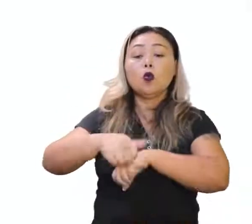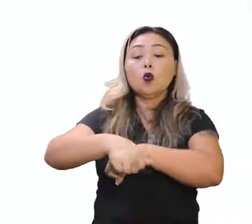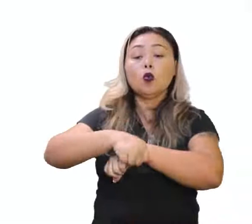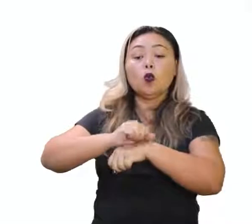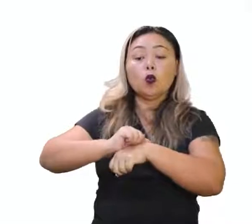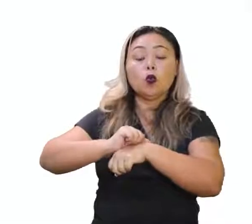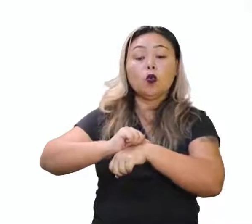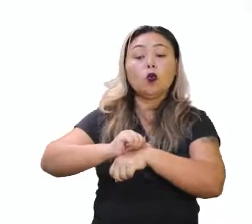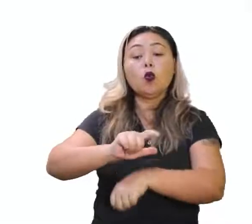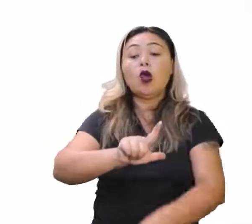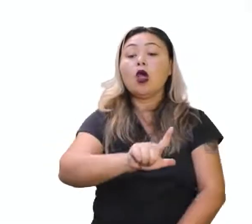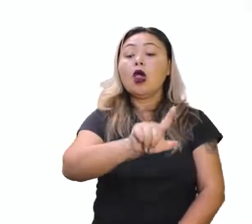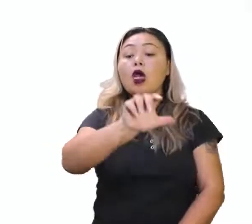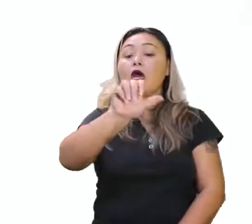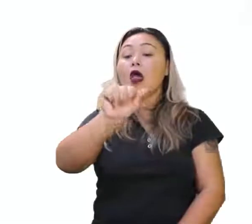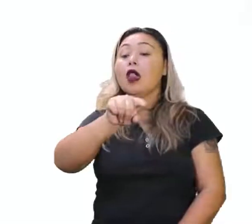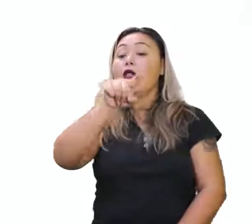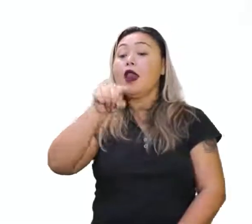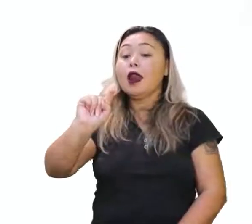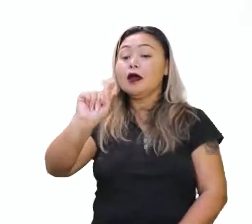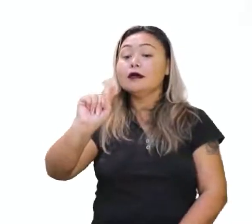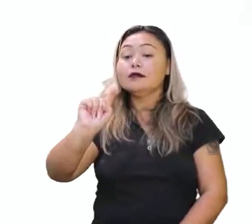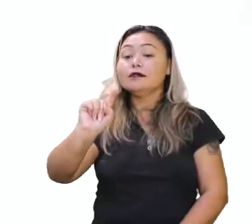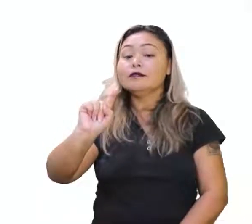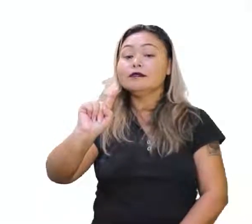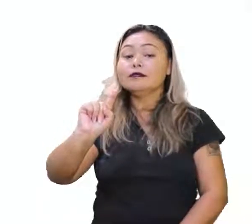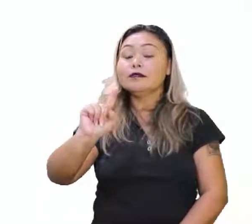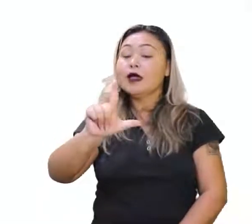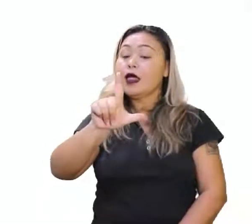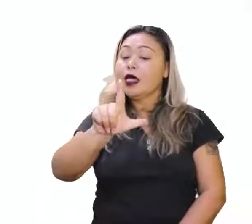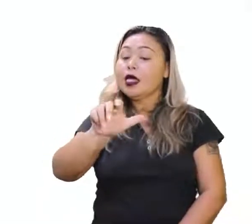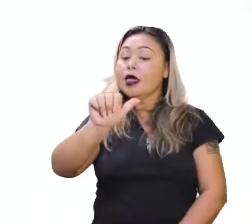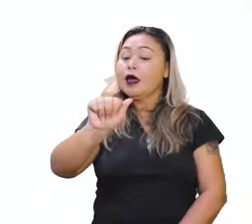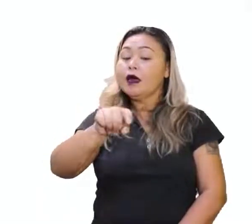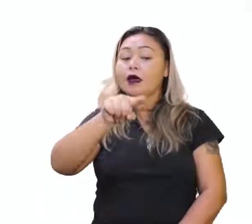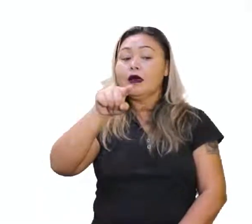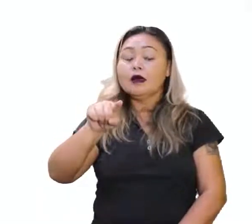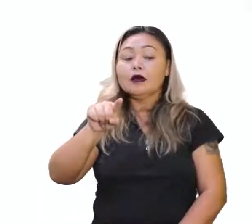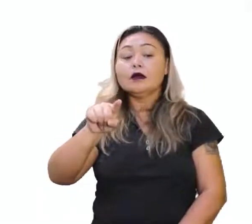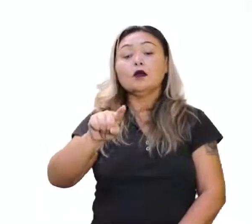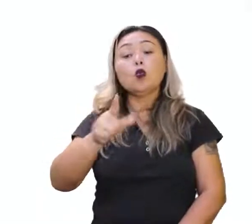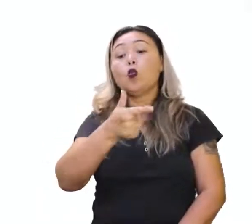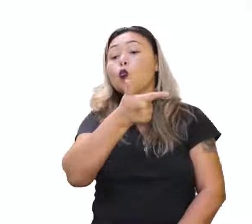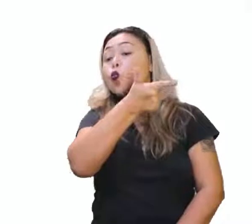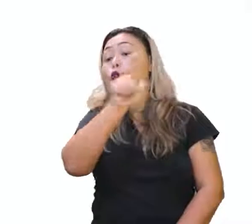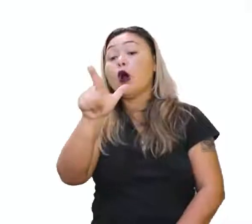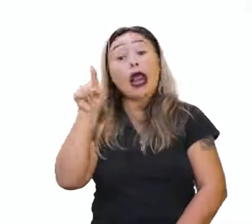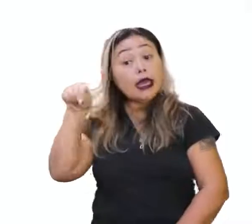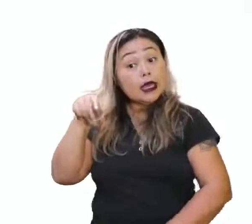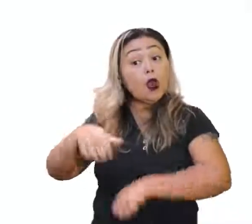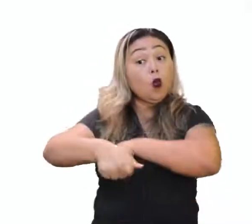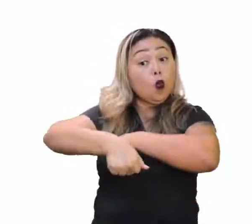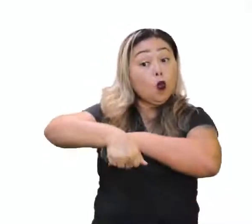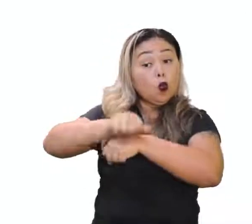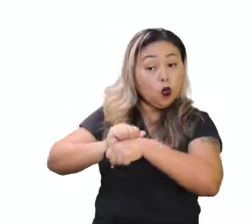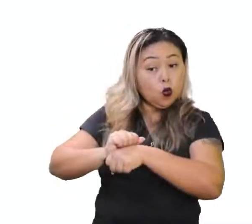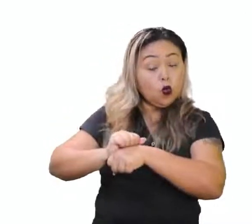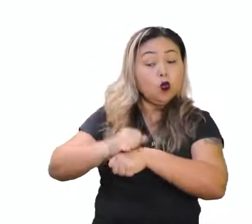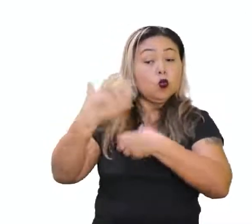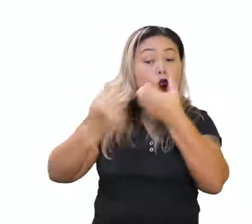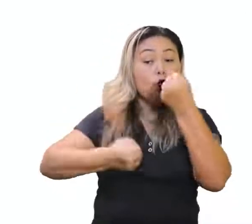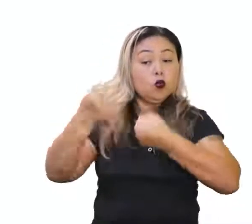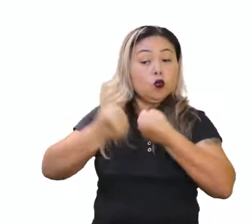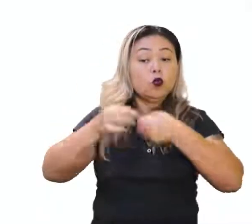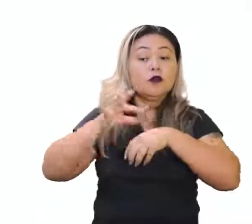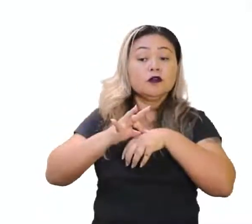couro, nós escrevemos lã, né? Aqui já é avisado muito o couro, leite